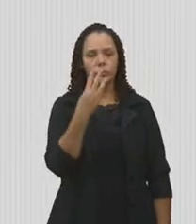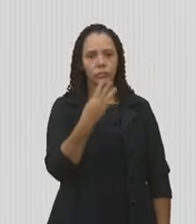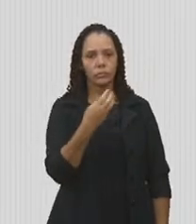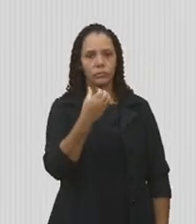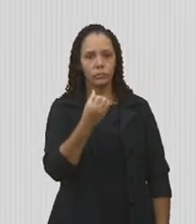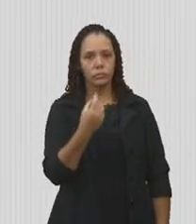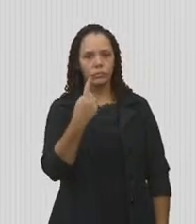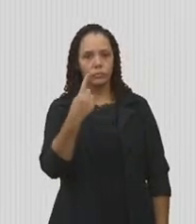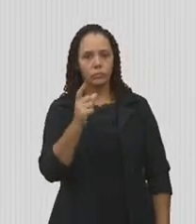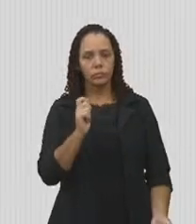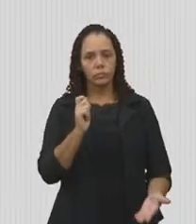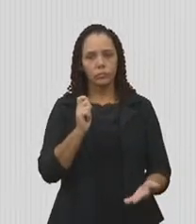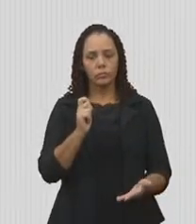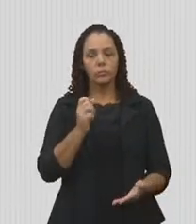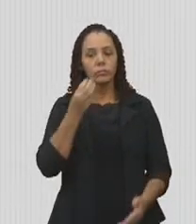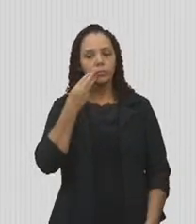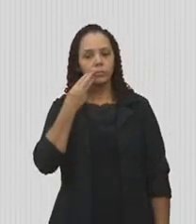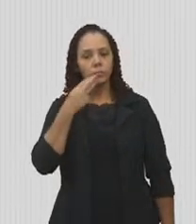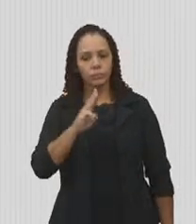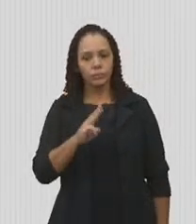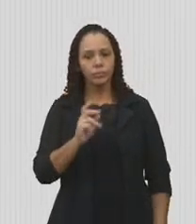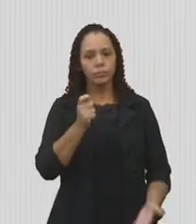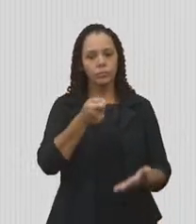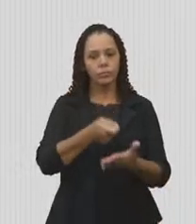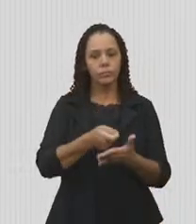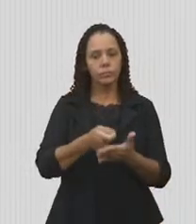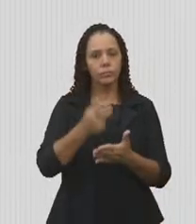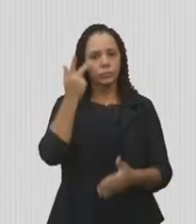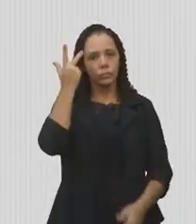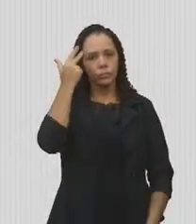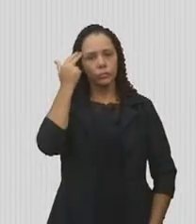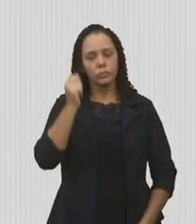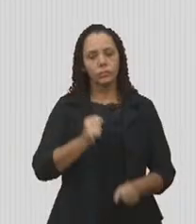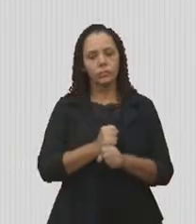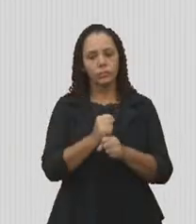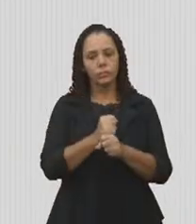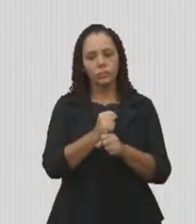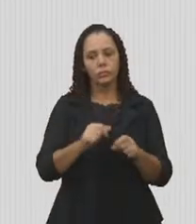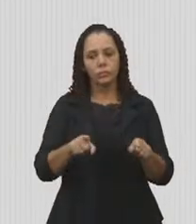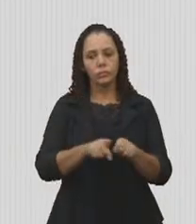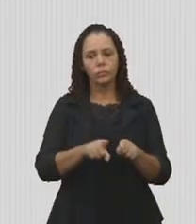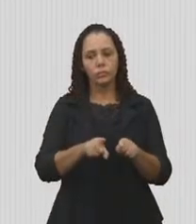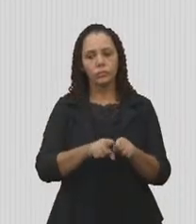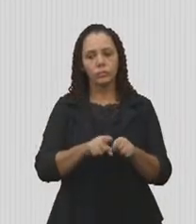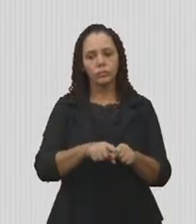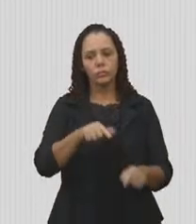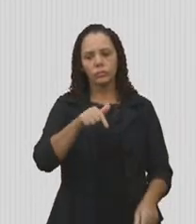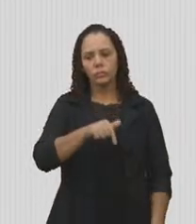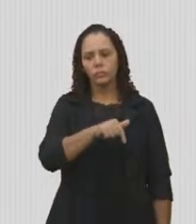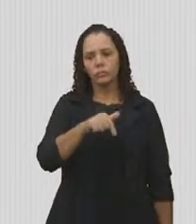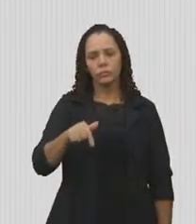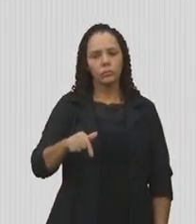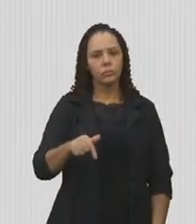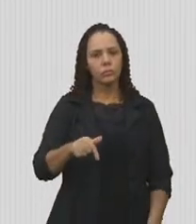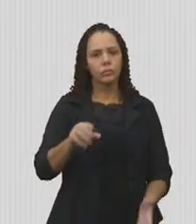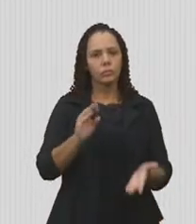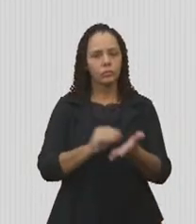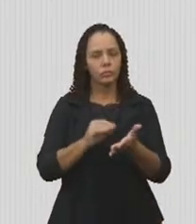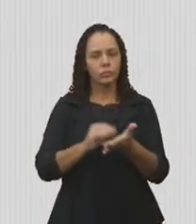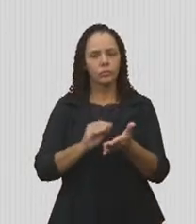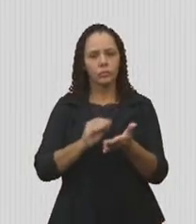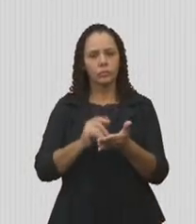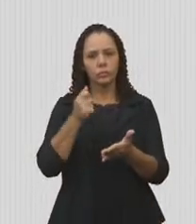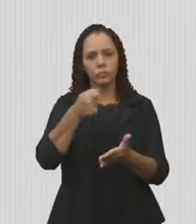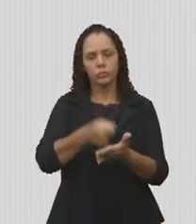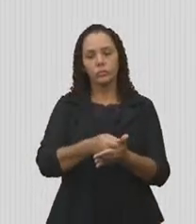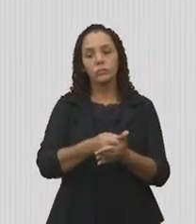com despesas do ano corrente e em torno de 77 com restos a pagar. A gente fechou o primeiro quadrimestre de